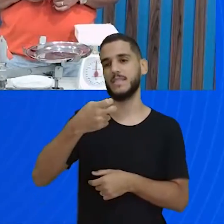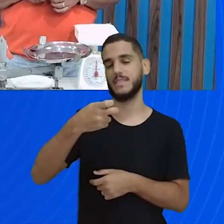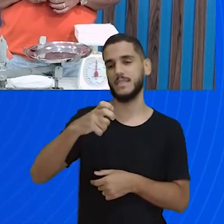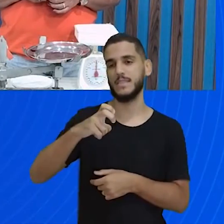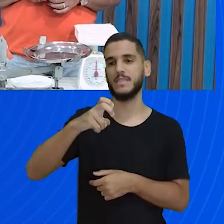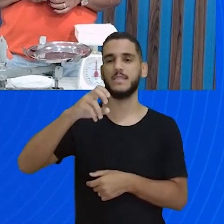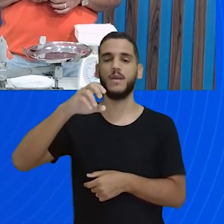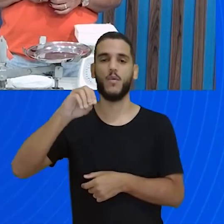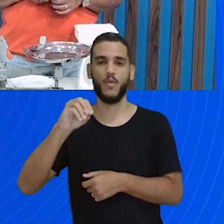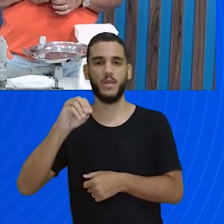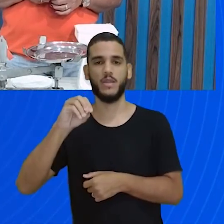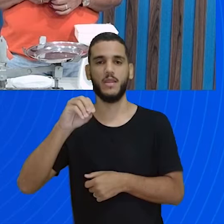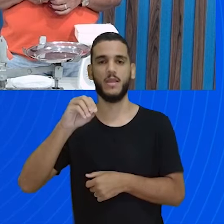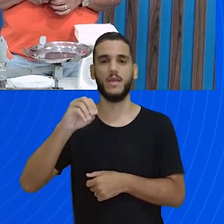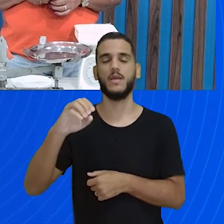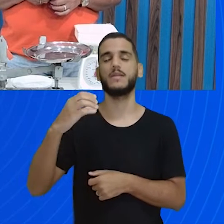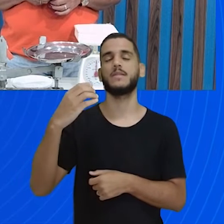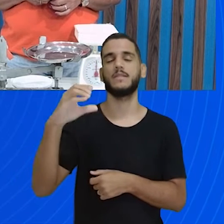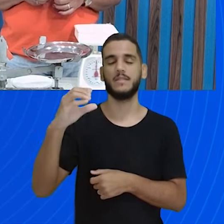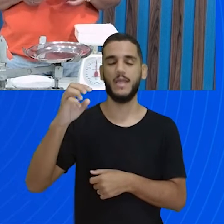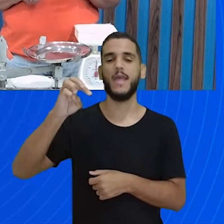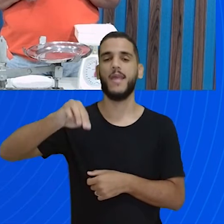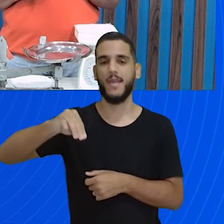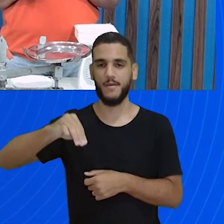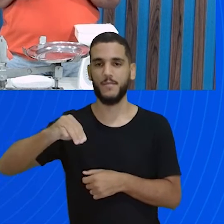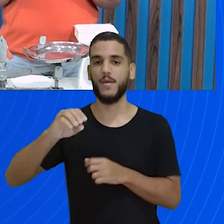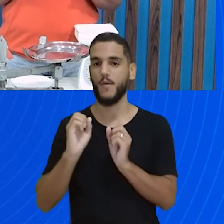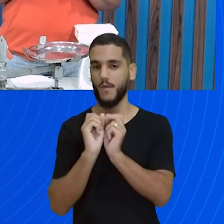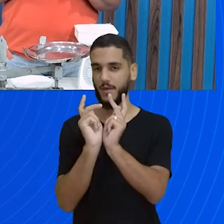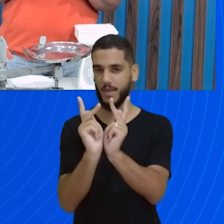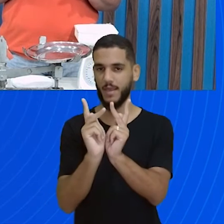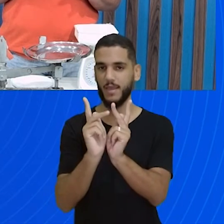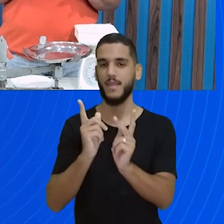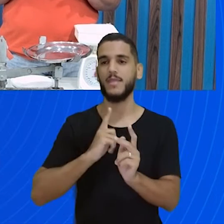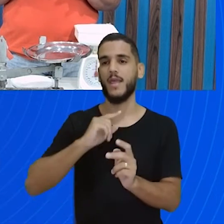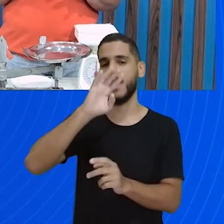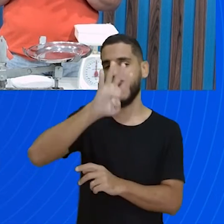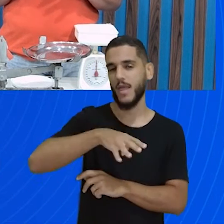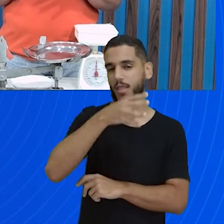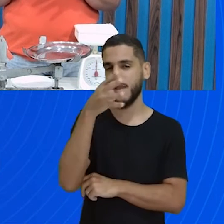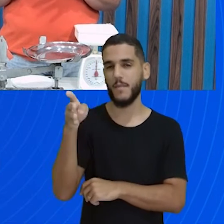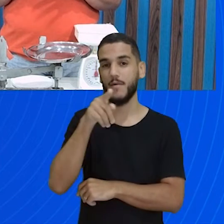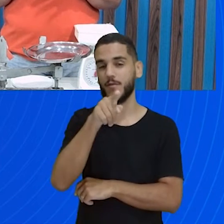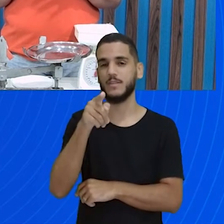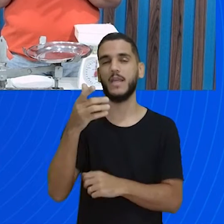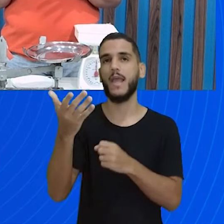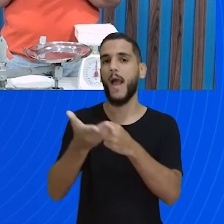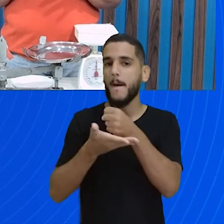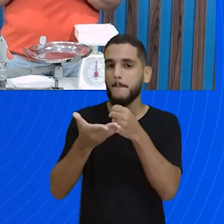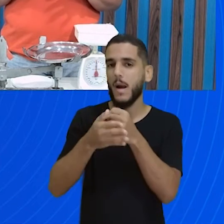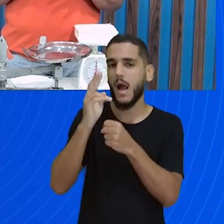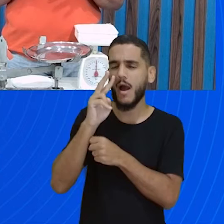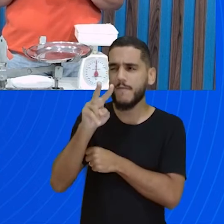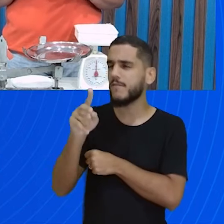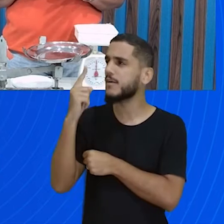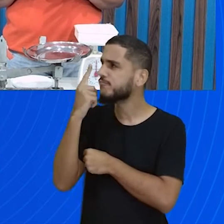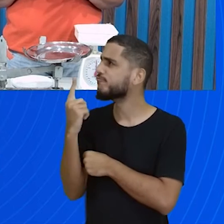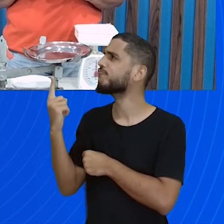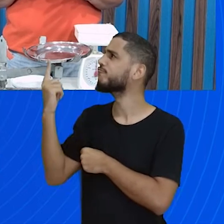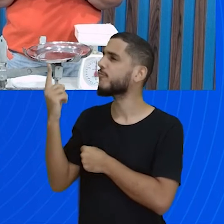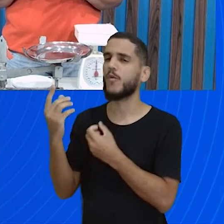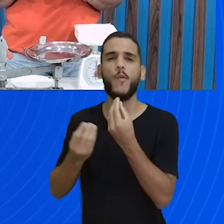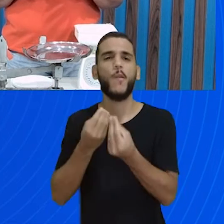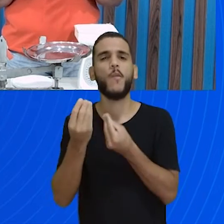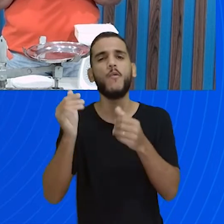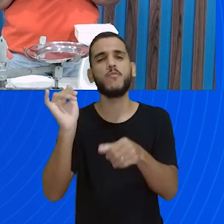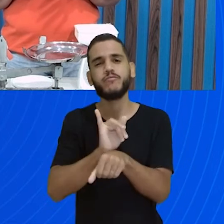150 centímetros, certo? Então, eu pus a tabela de conversão ali para vocês terem uma noção do uso dela,